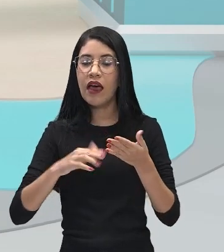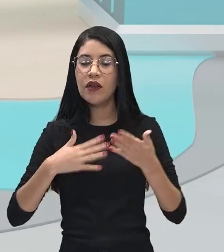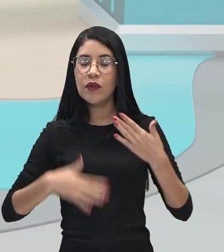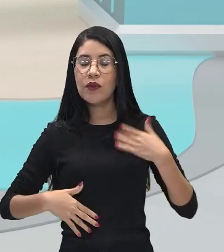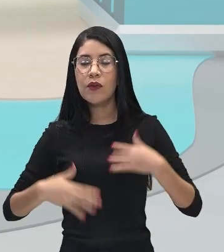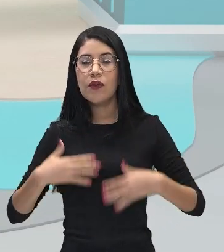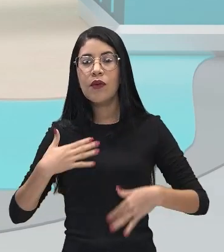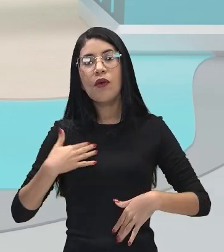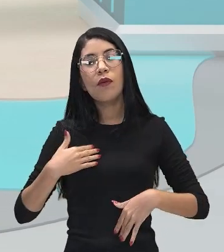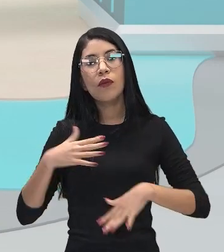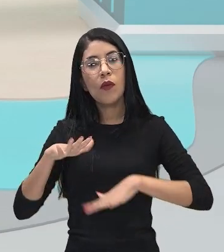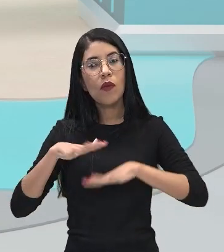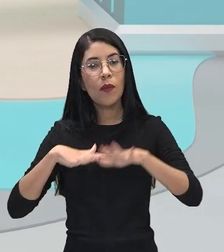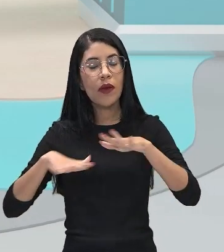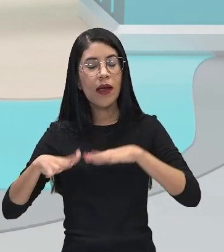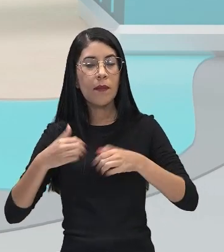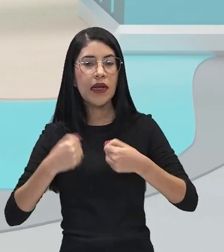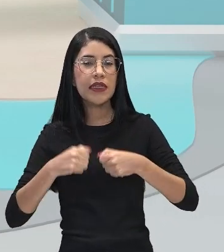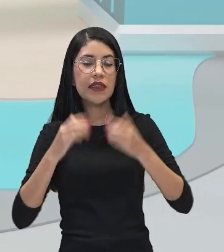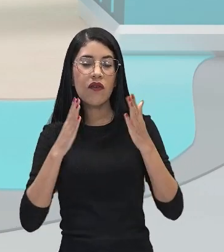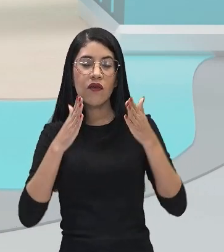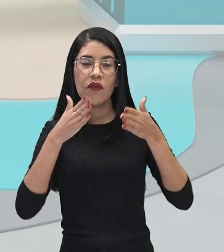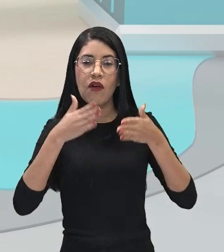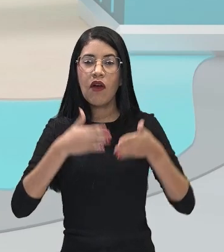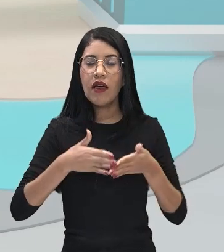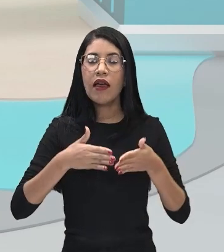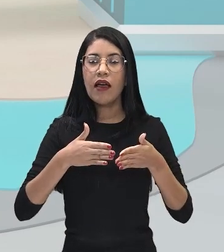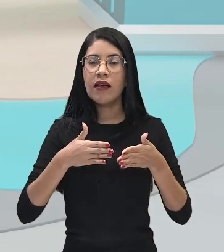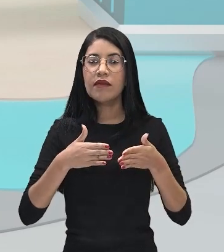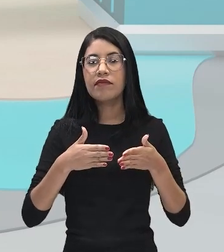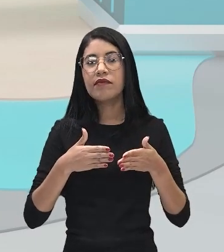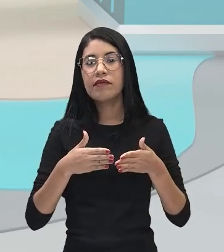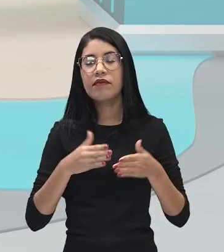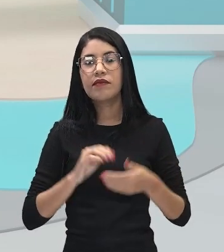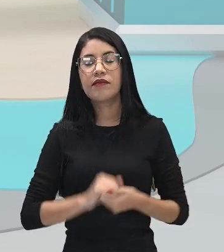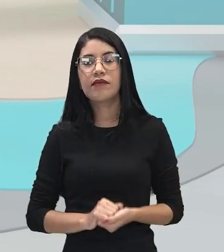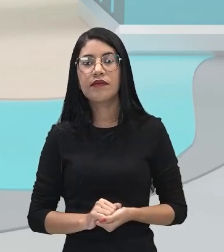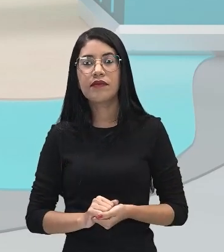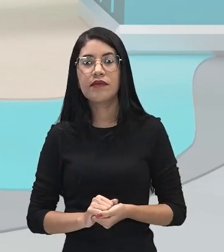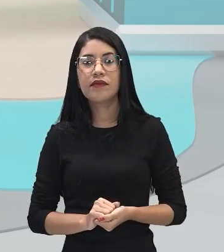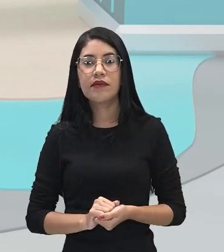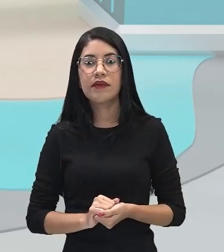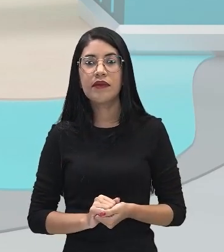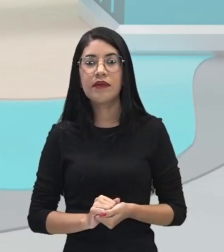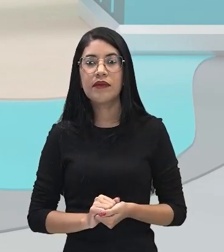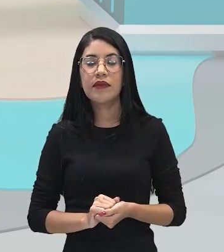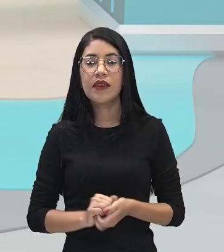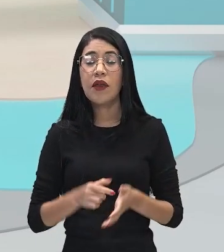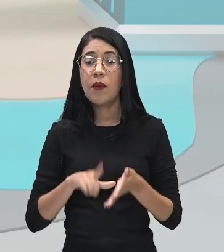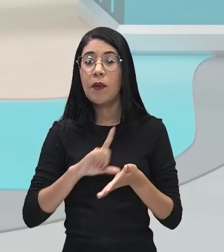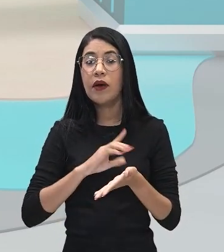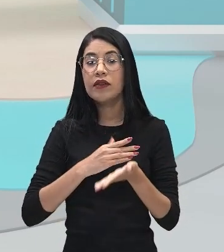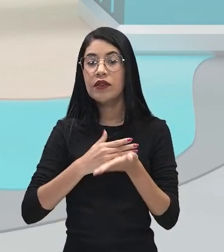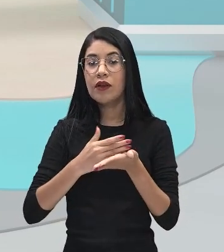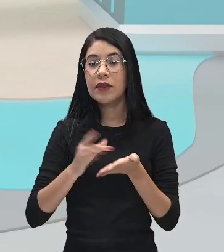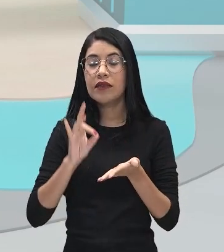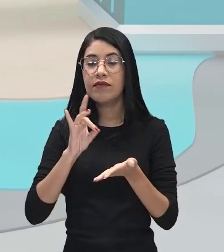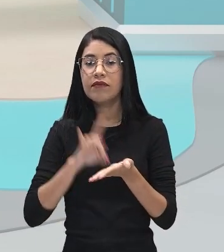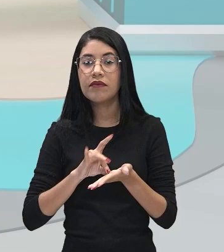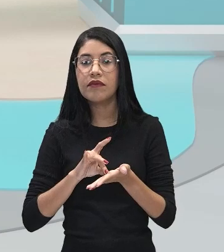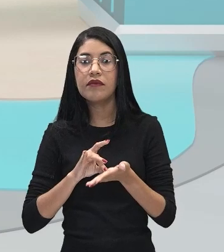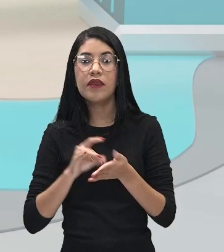corporal, precisa que você se concentre para realizá-las, ok? Então, antes de nós iniciarmos,